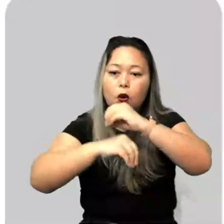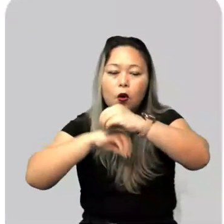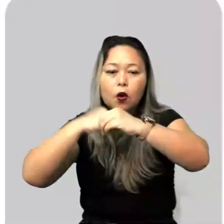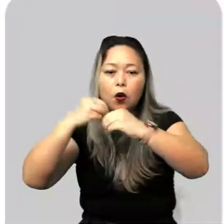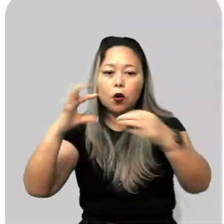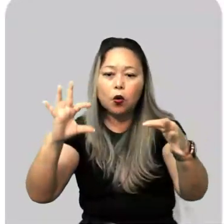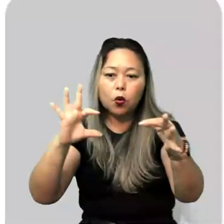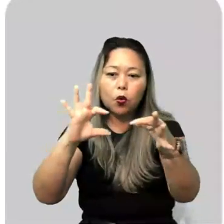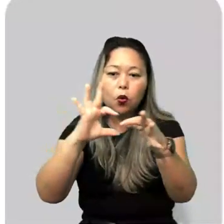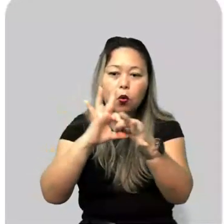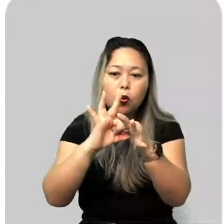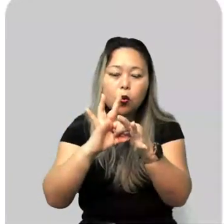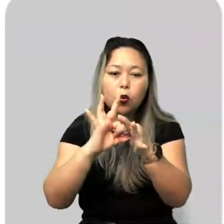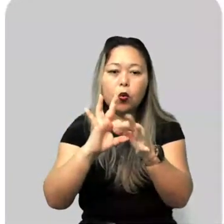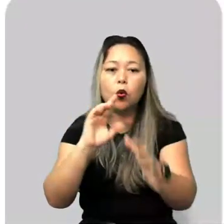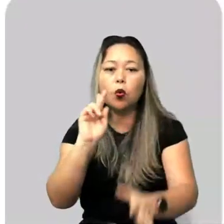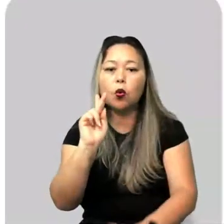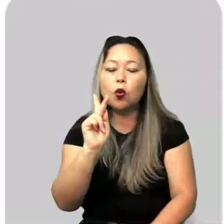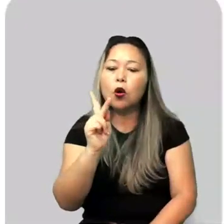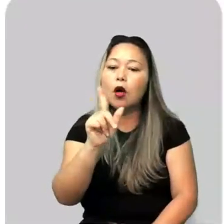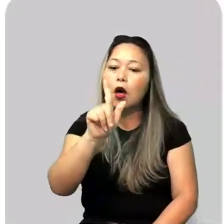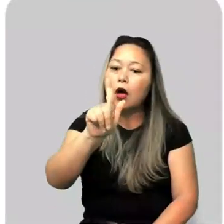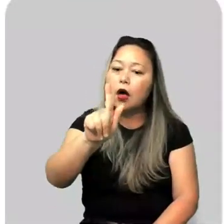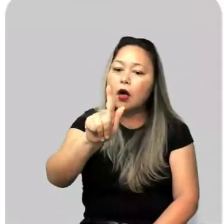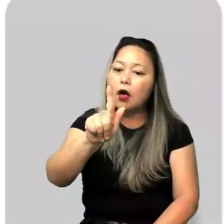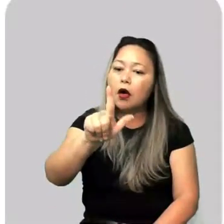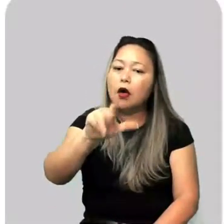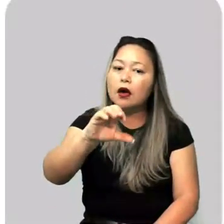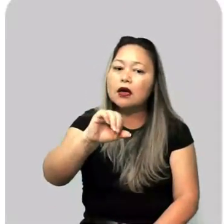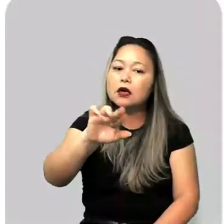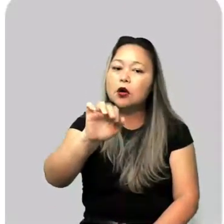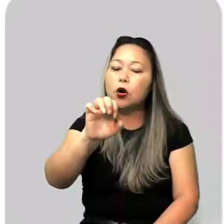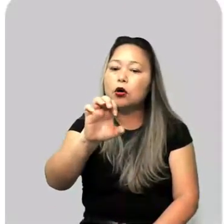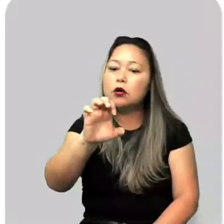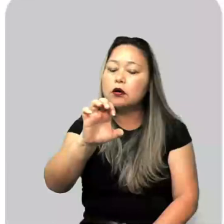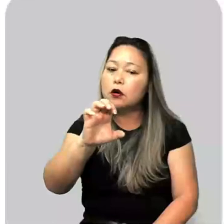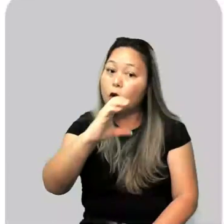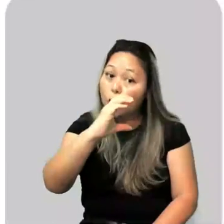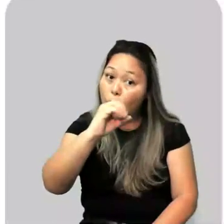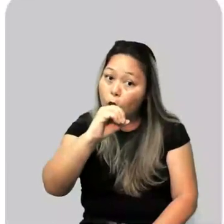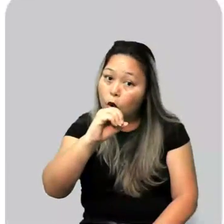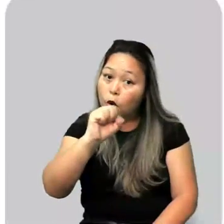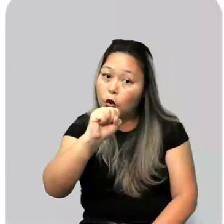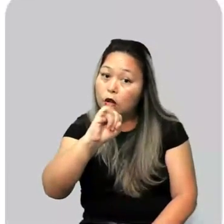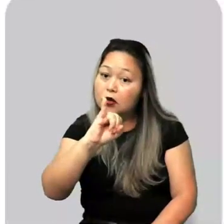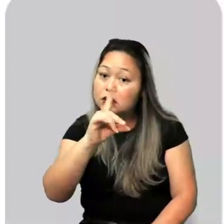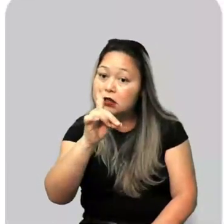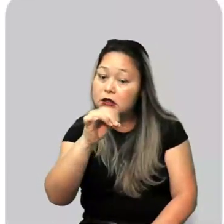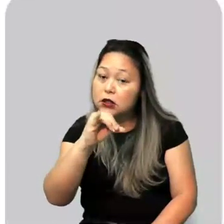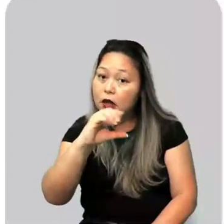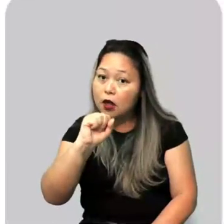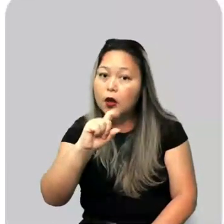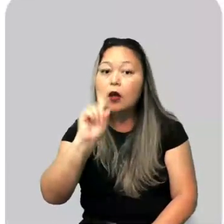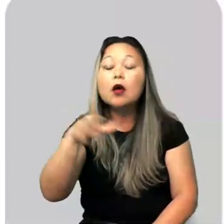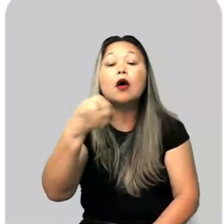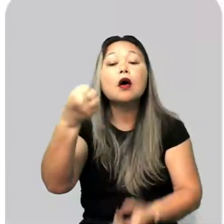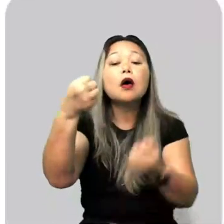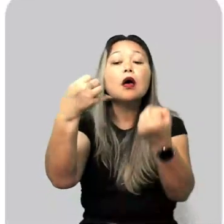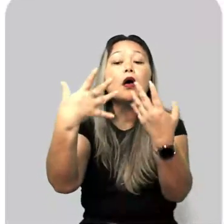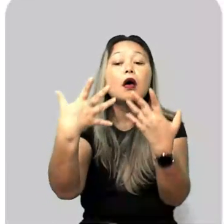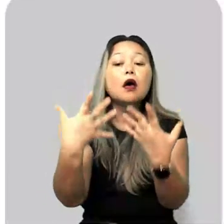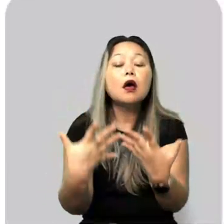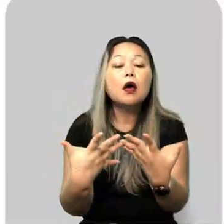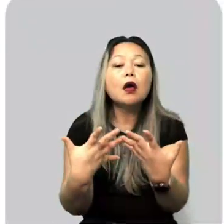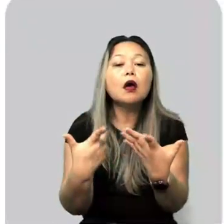através da ligação glicosídica. Tá bom? A questão, explica o que está